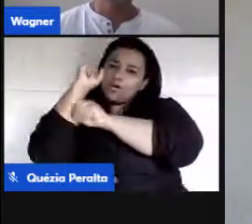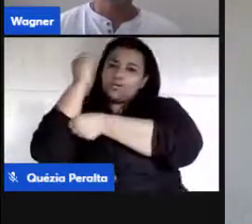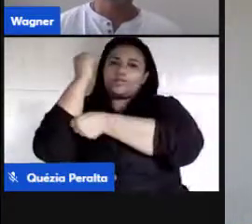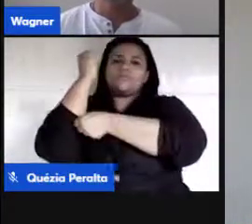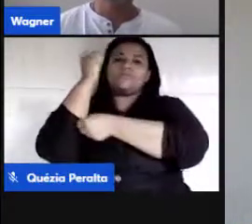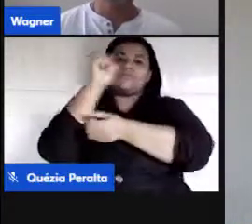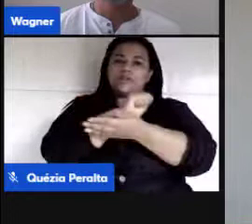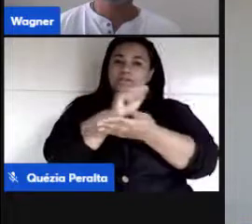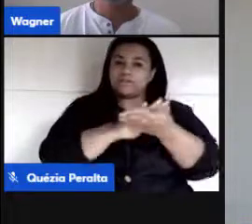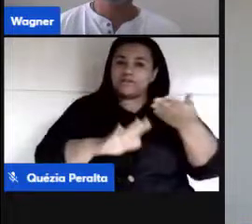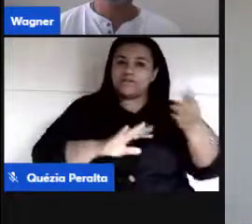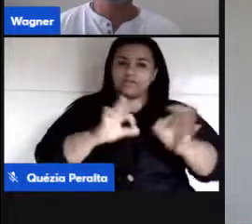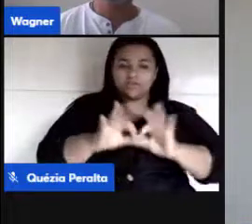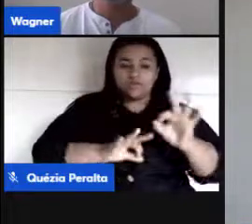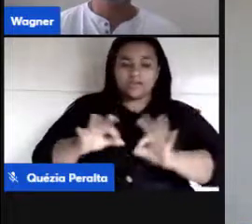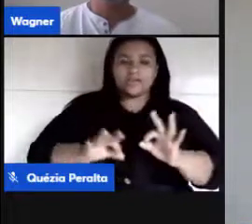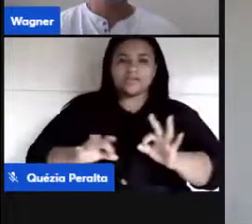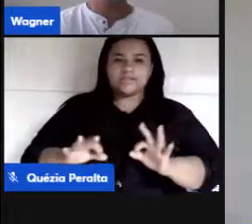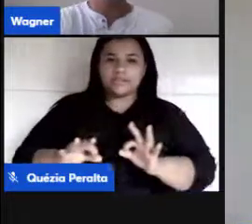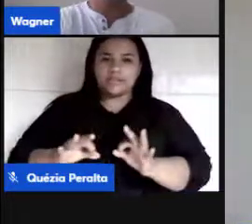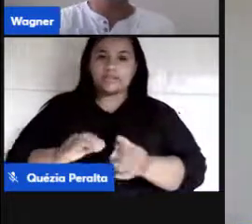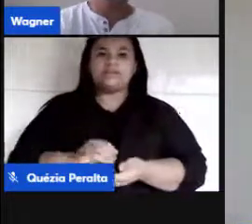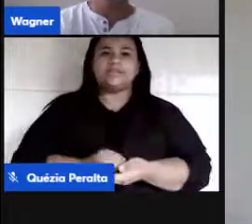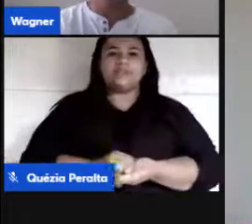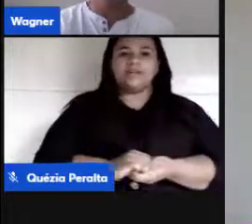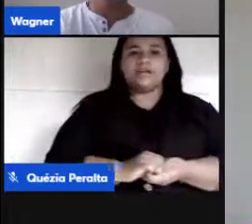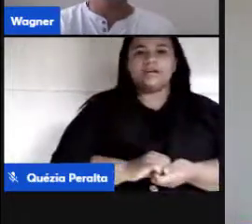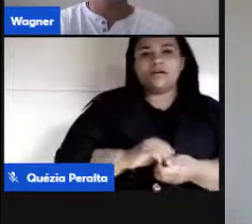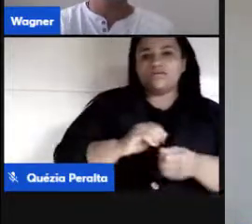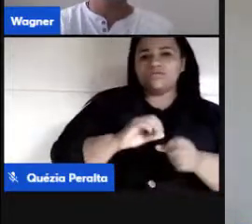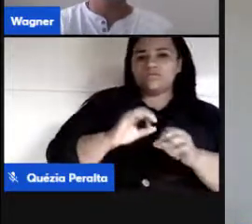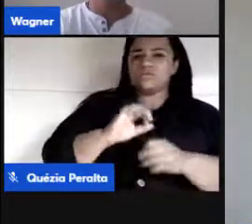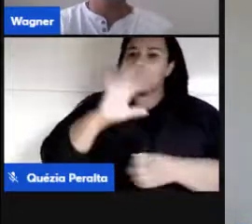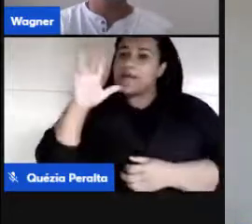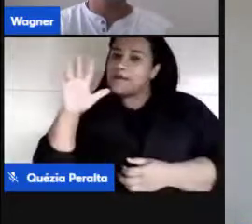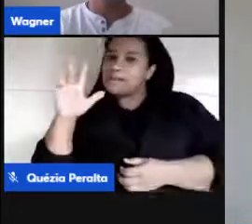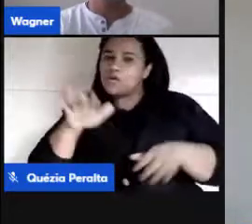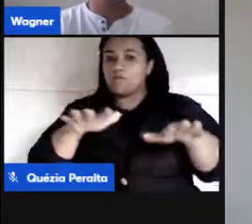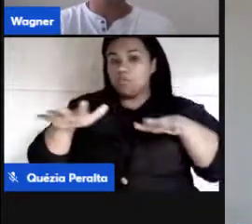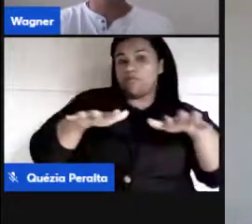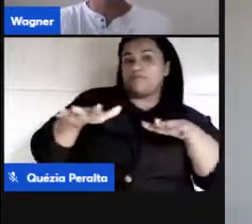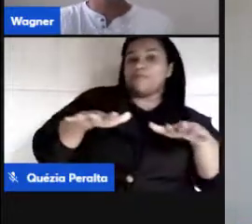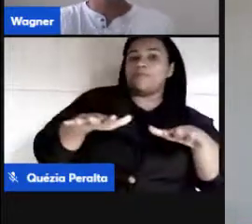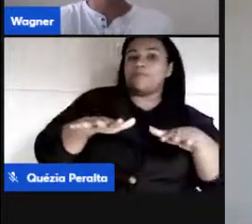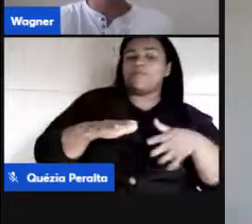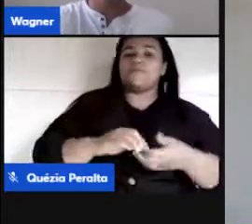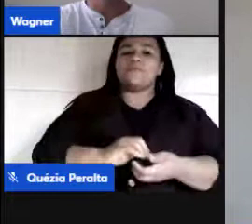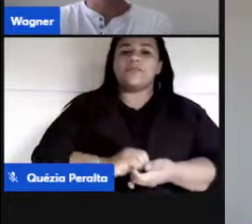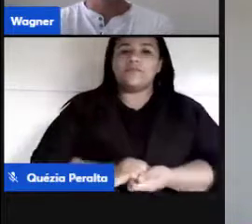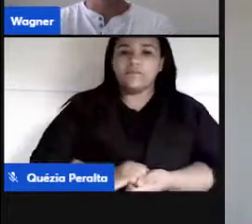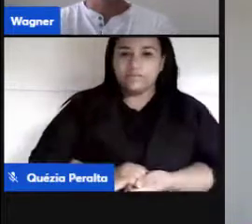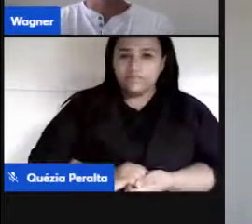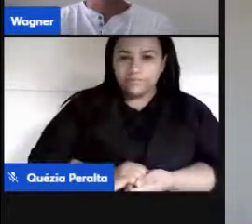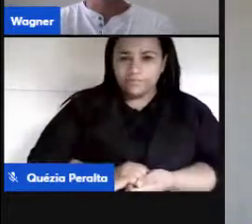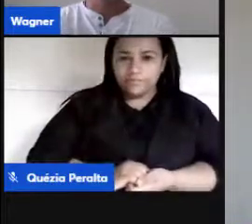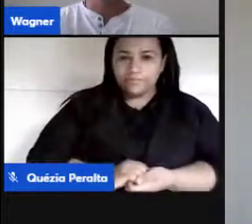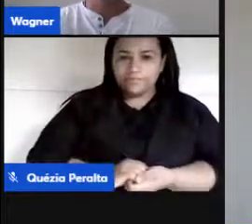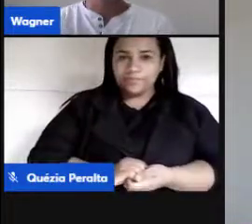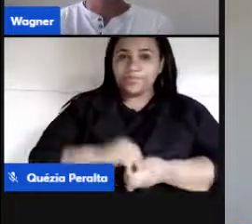atividades sistematizadas de quadra, que utiliza a mão e a bola. No desenvolvimento da